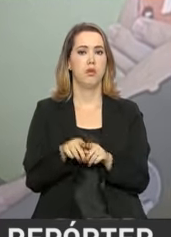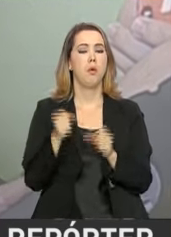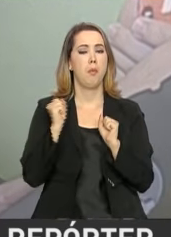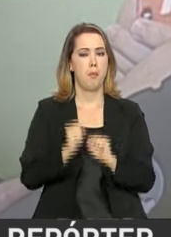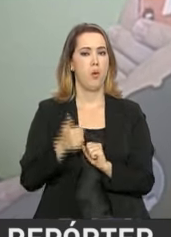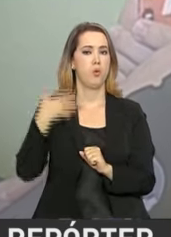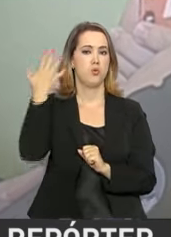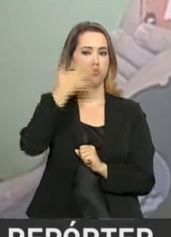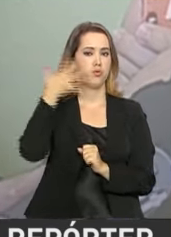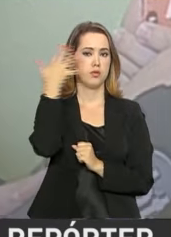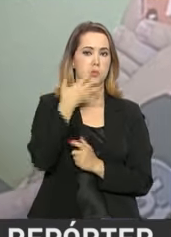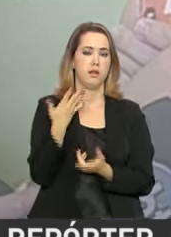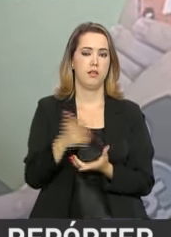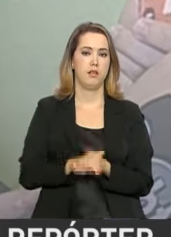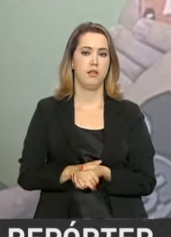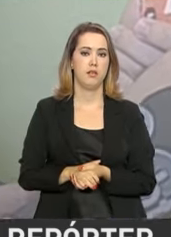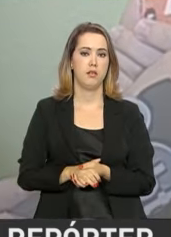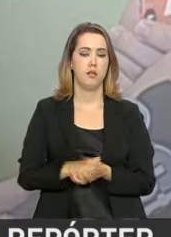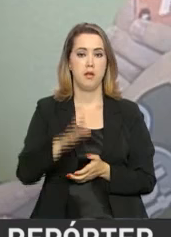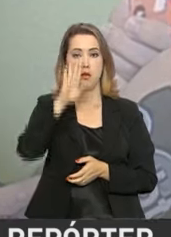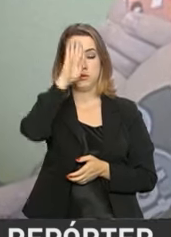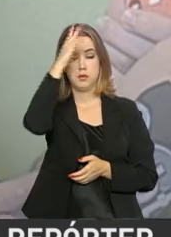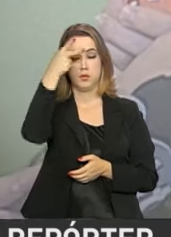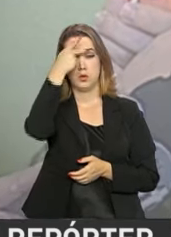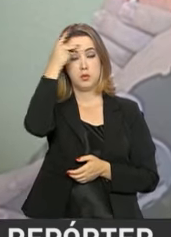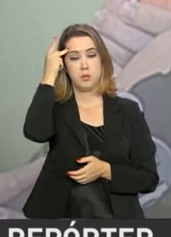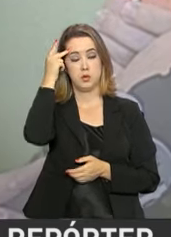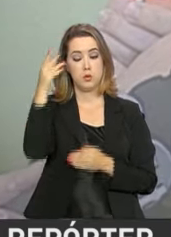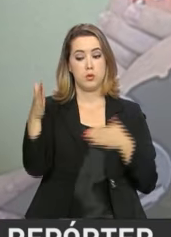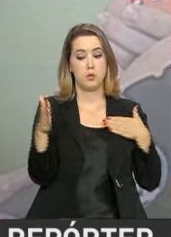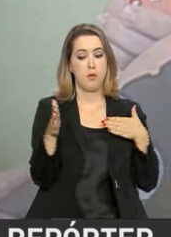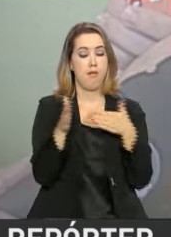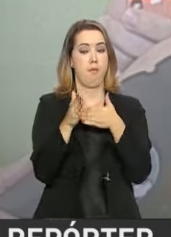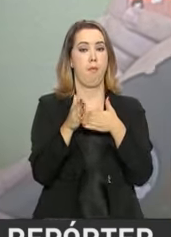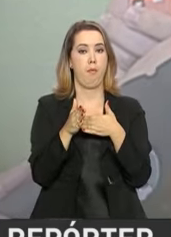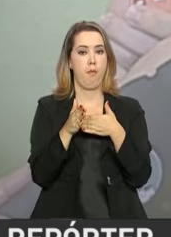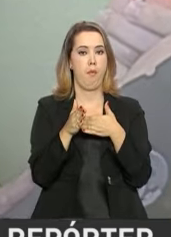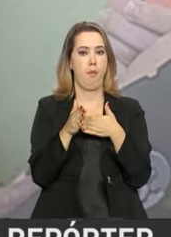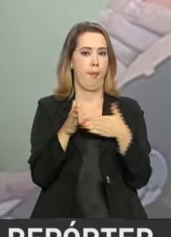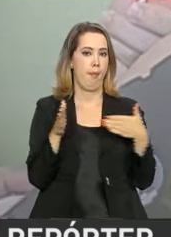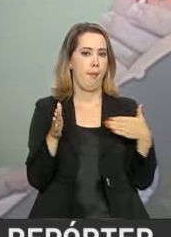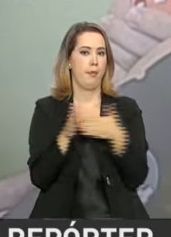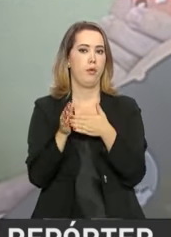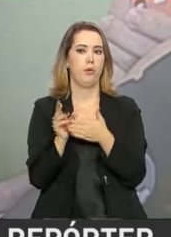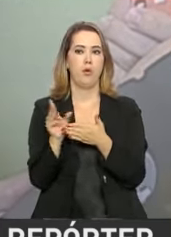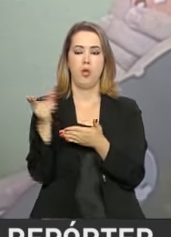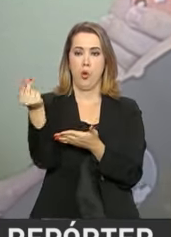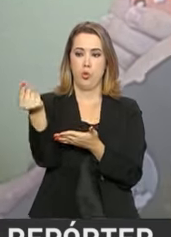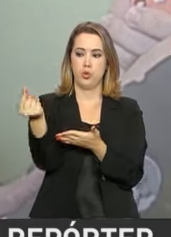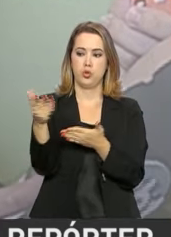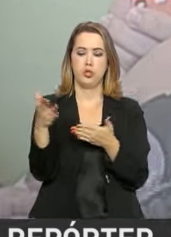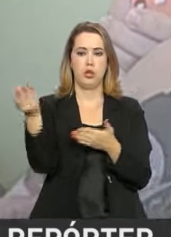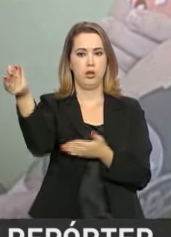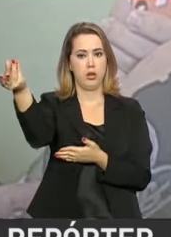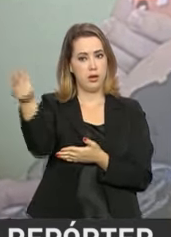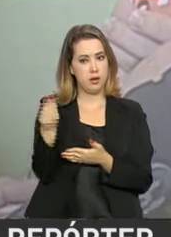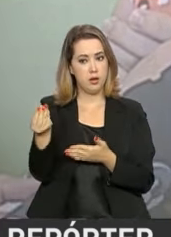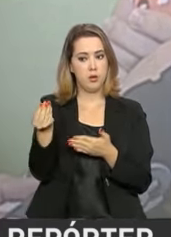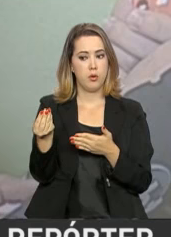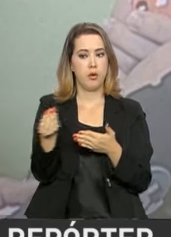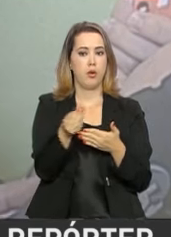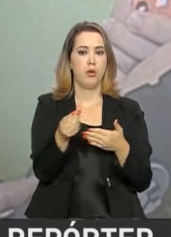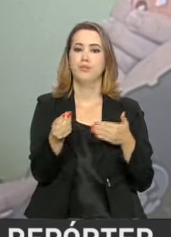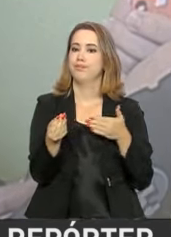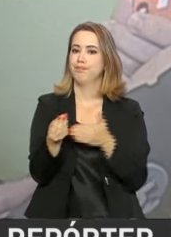explicar, né? principalmente aquelas que estão bloqueadas, aquelas que estão com recurso bloqueado, o recurso não foi retirado, quer dizer, elas vão receber